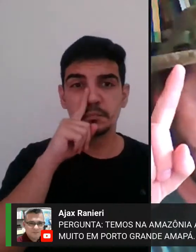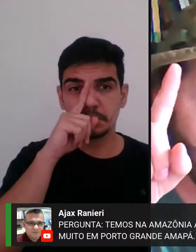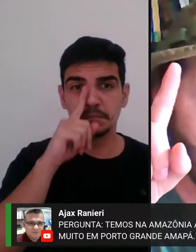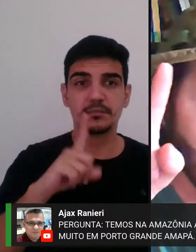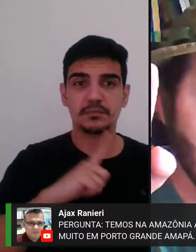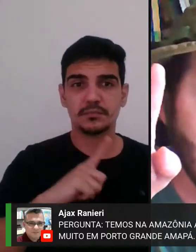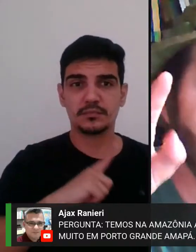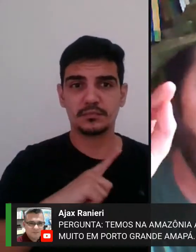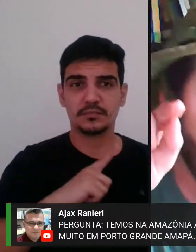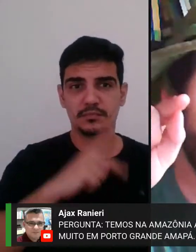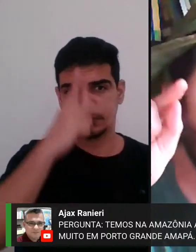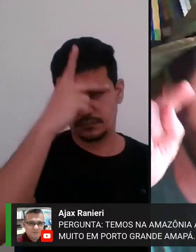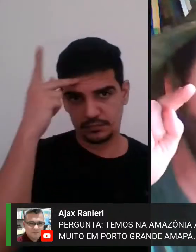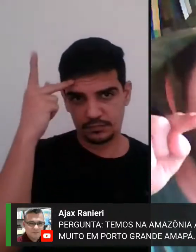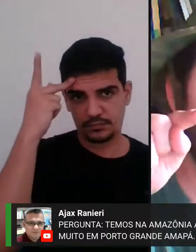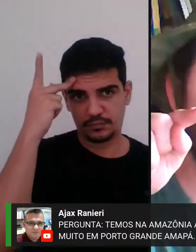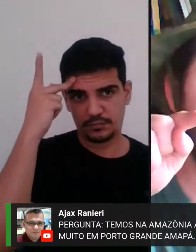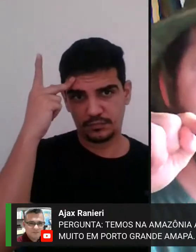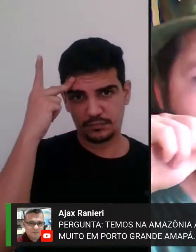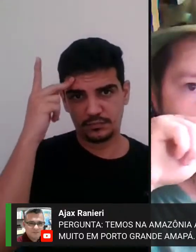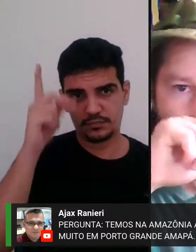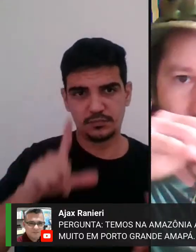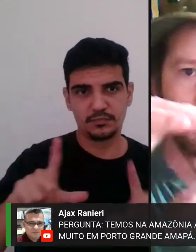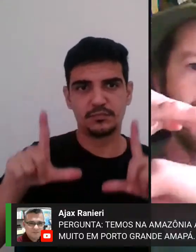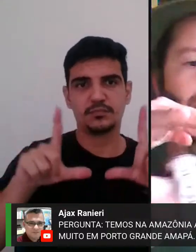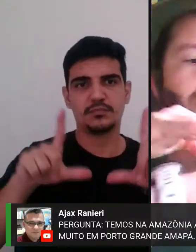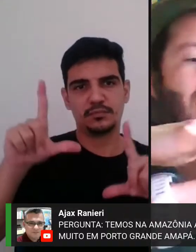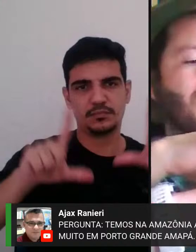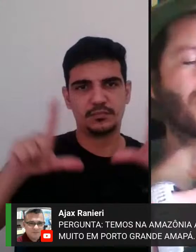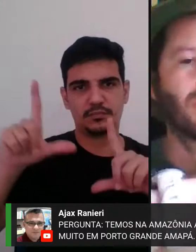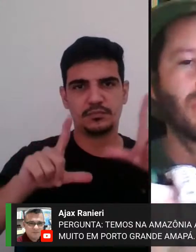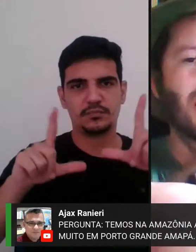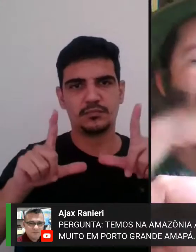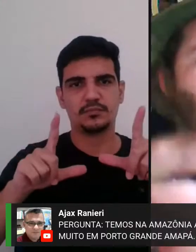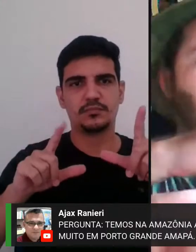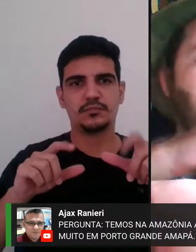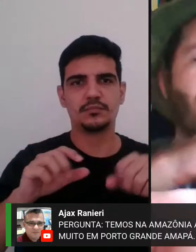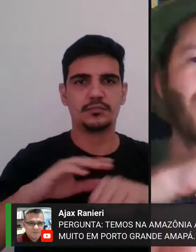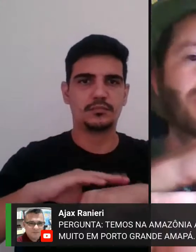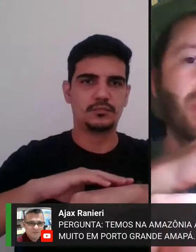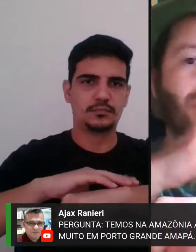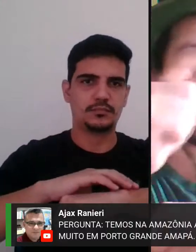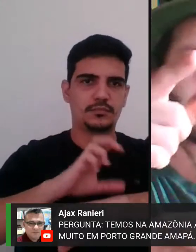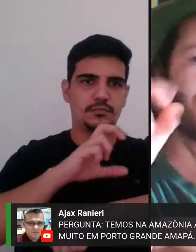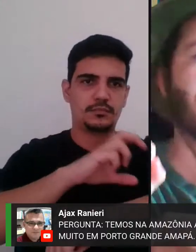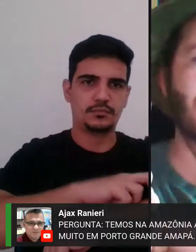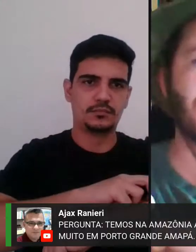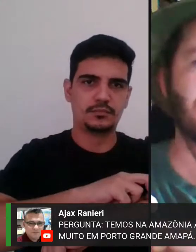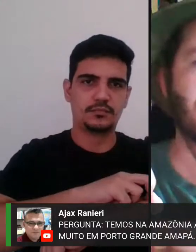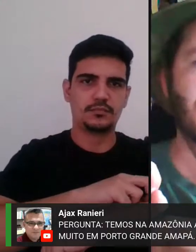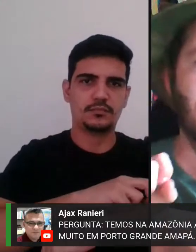ele foi fazer uma graça, apresentando o programa, colocou ela no braço, e ela mordeu o braço dele